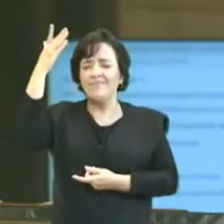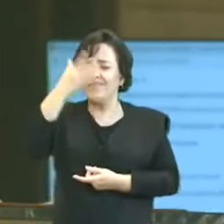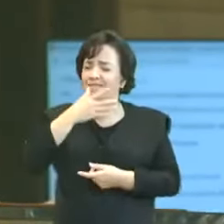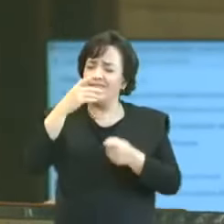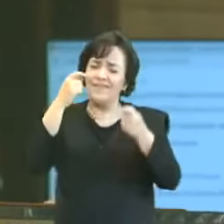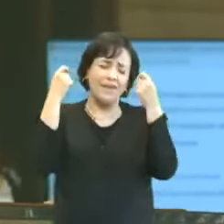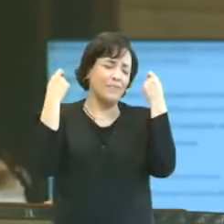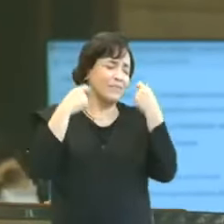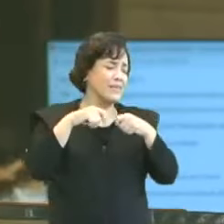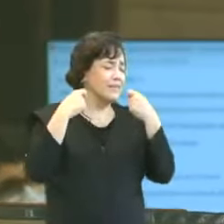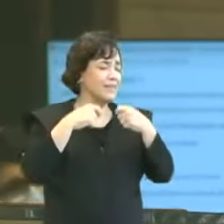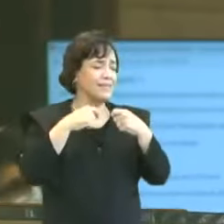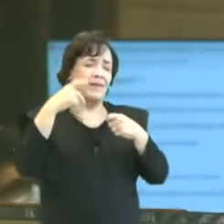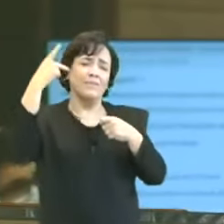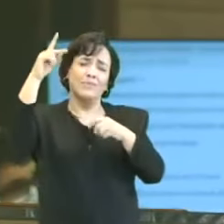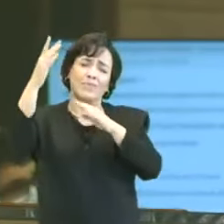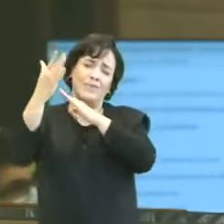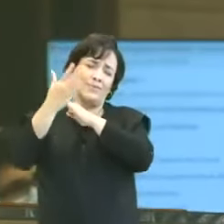Precisamos de ti.